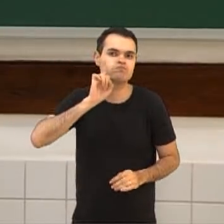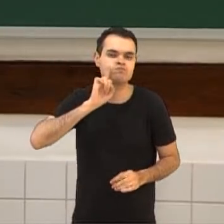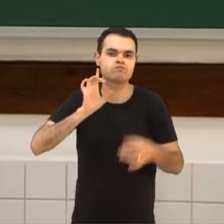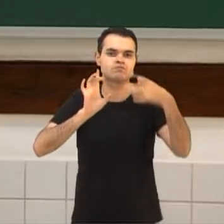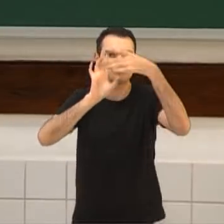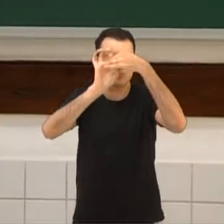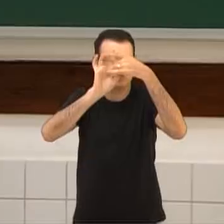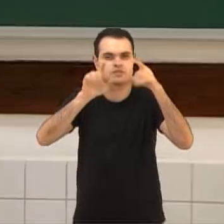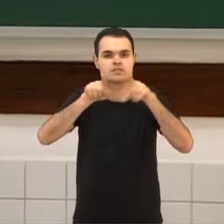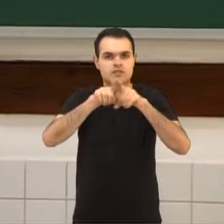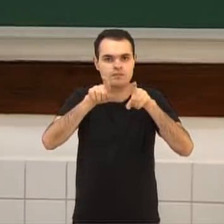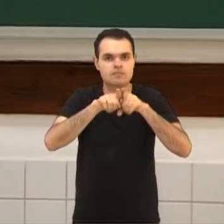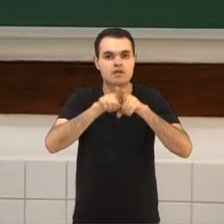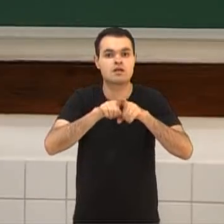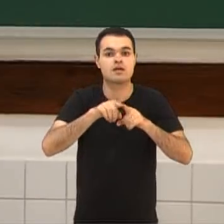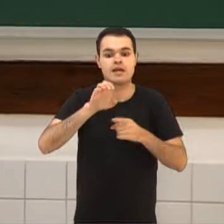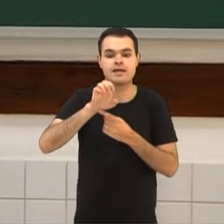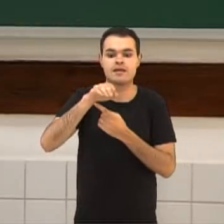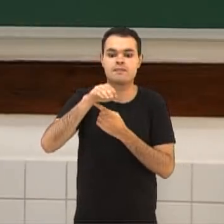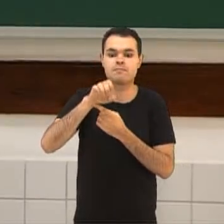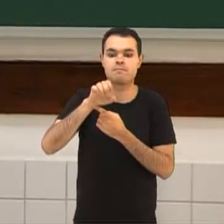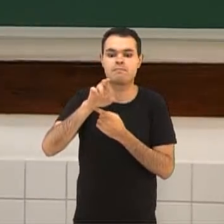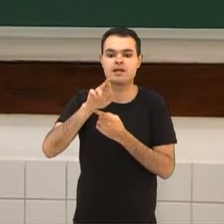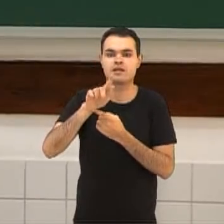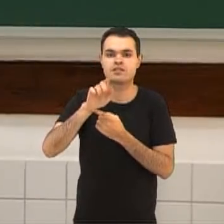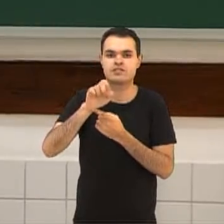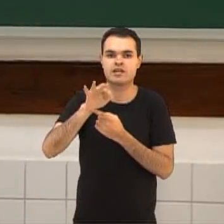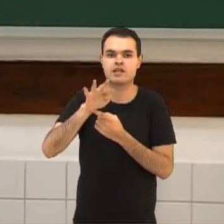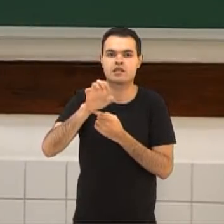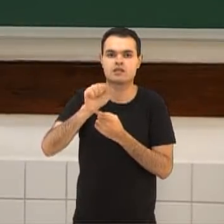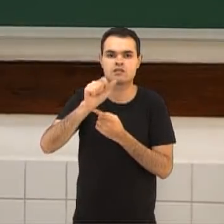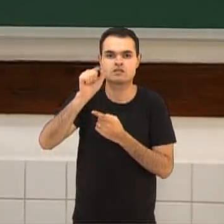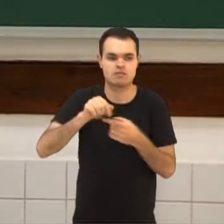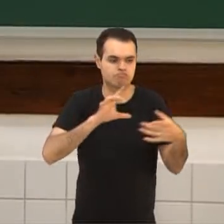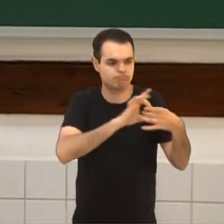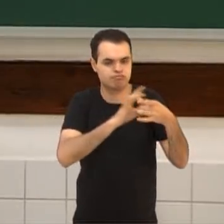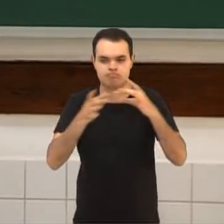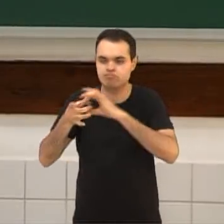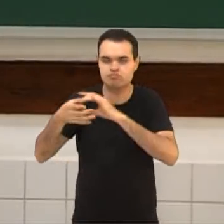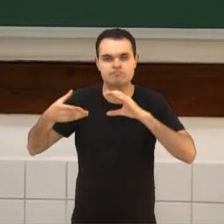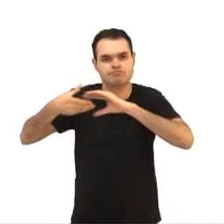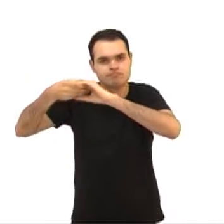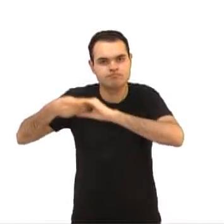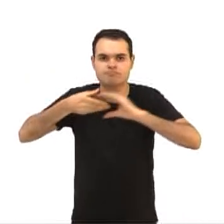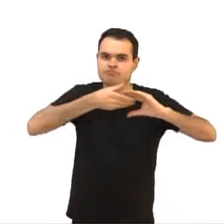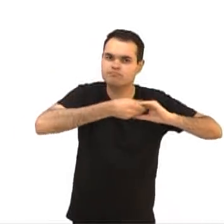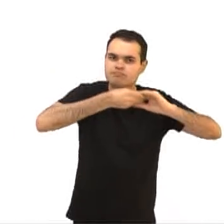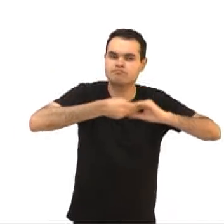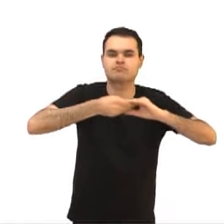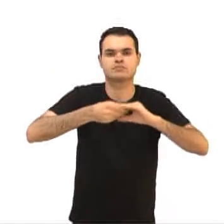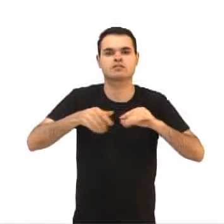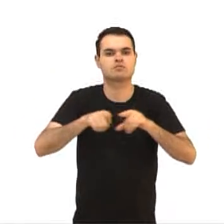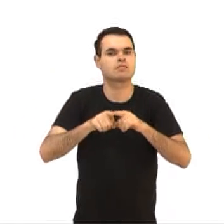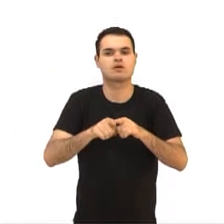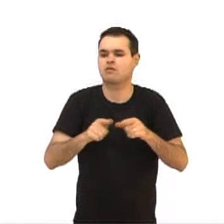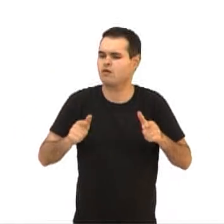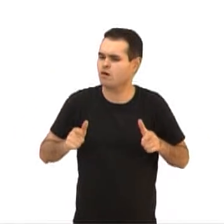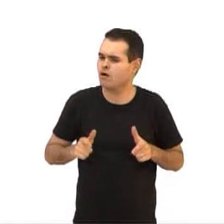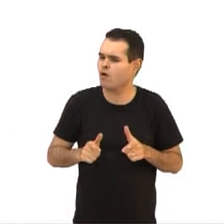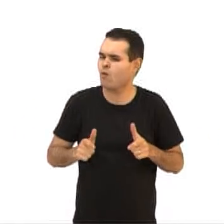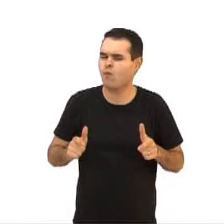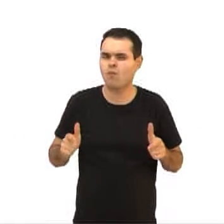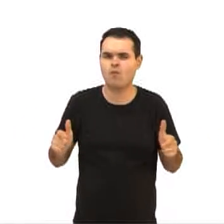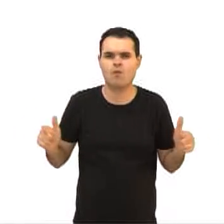acontecia, países emergentes. O Brasil passou a estreitar relações com eles. Com isso, aumentou o número de